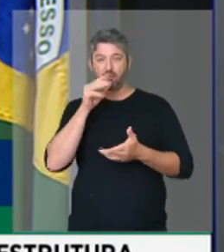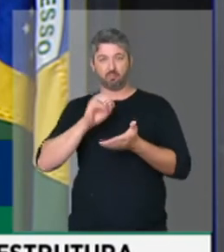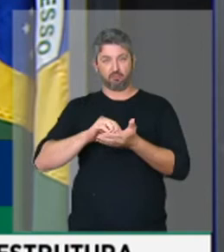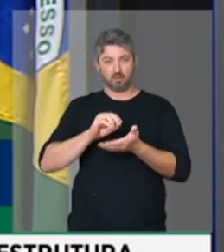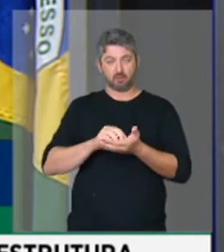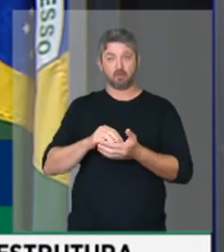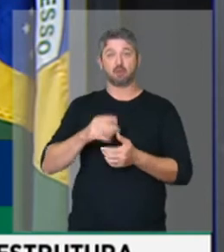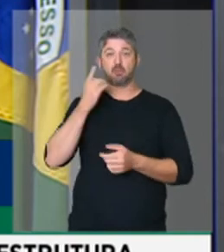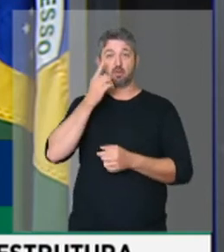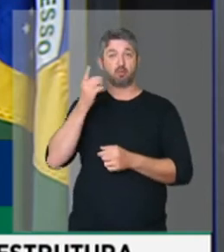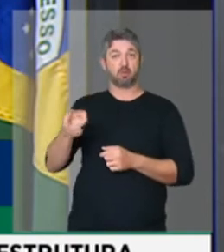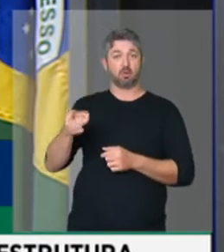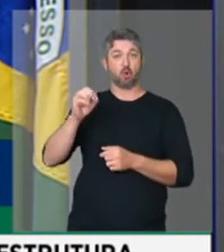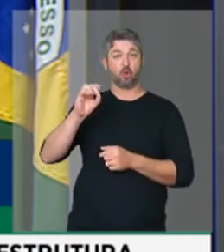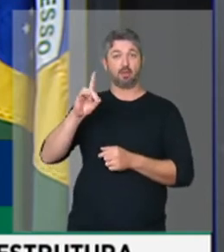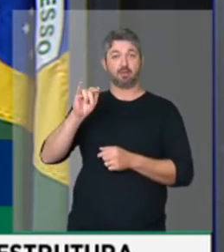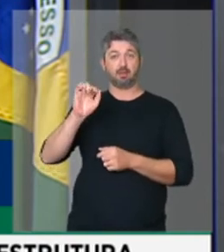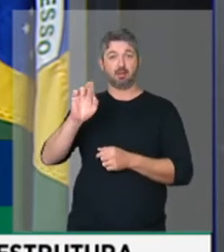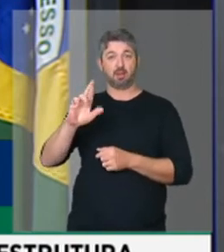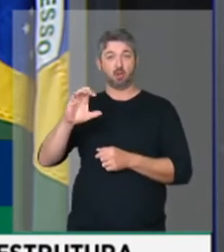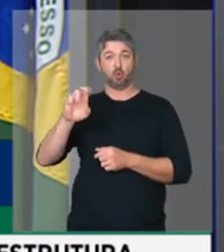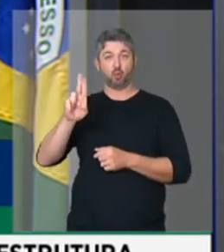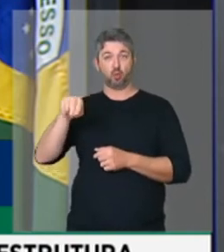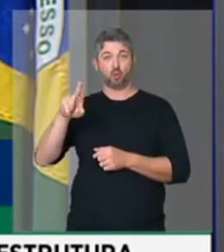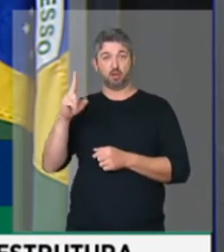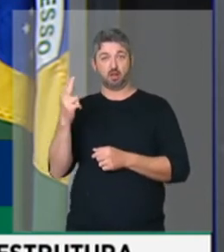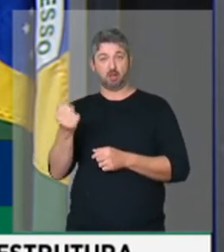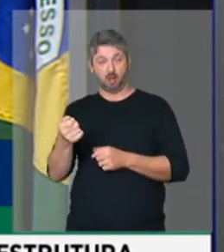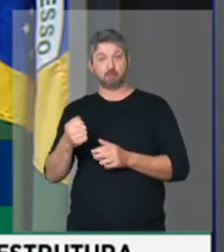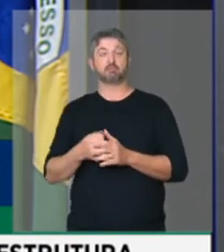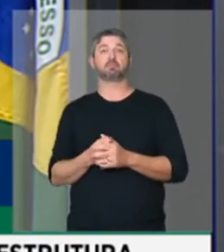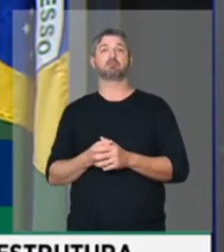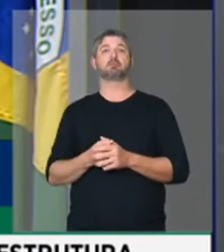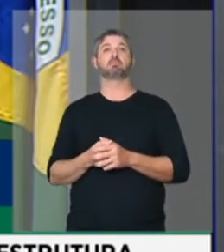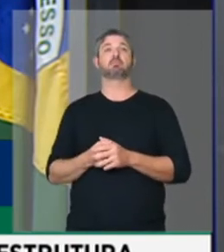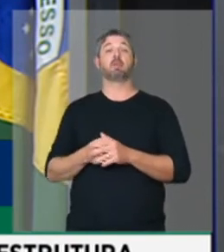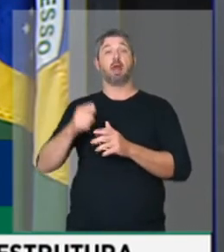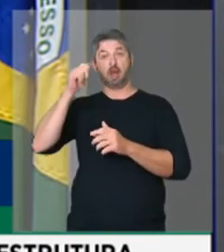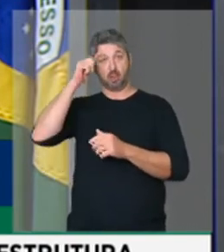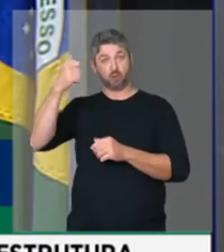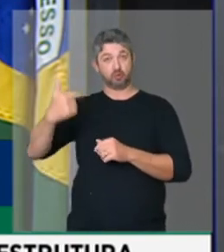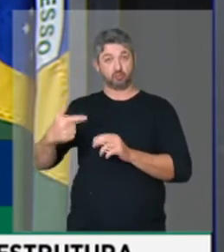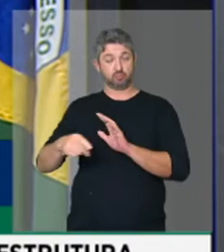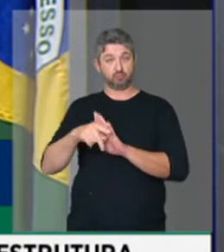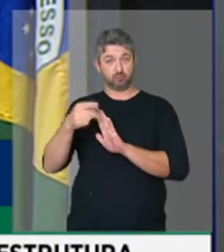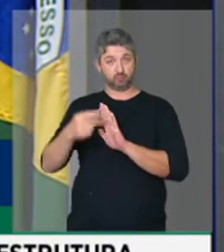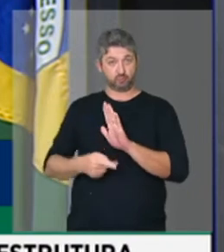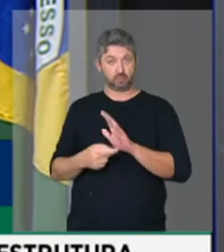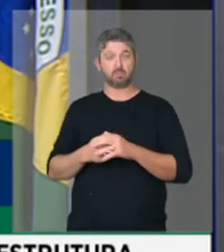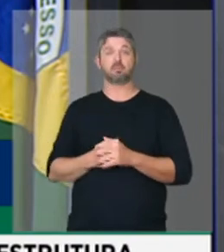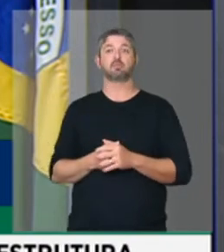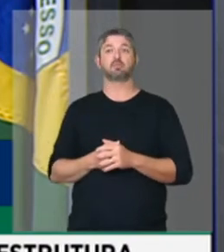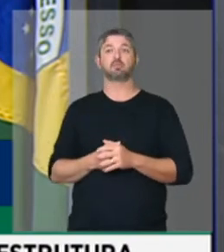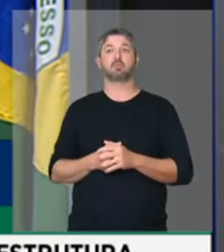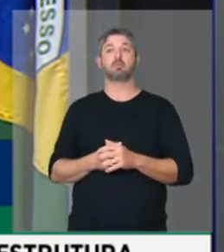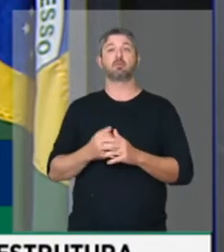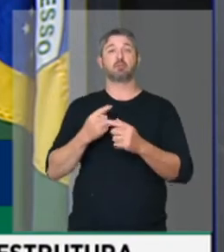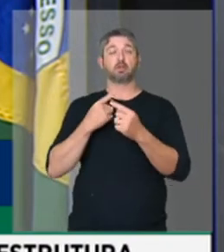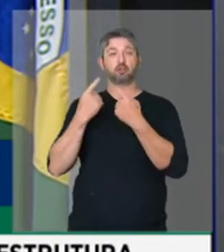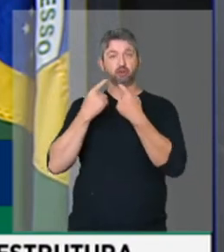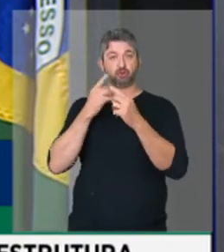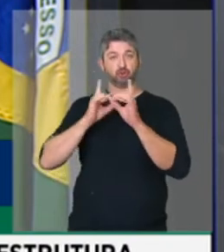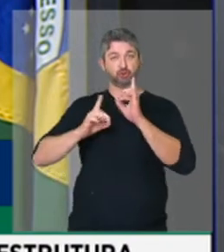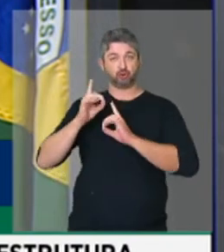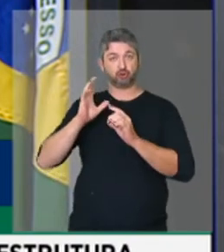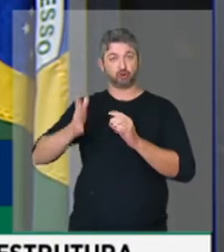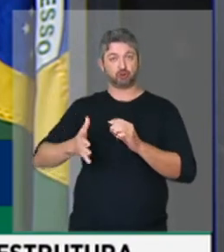Odair Cunha, que é um dos coautores desse projeto e com quem nos ajudou na elaboração do substitutivo. Nós dialogamos. Então,